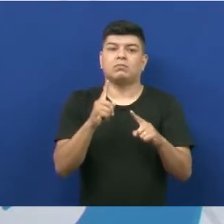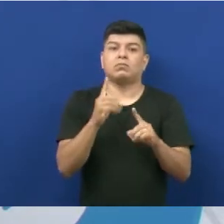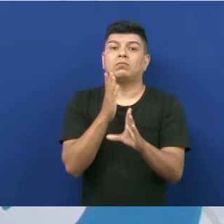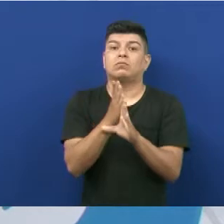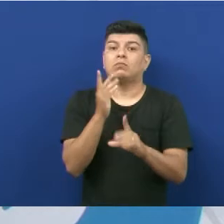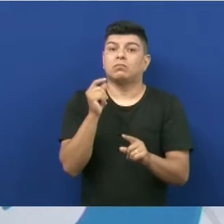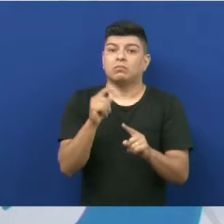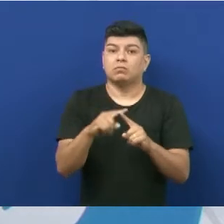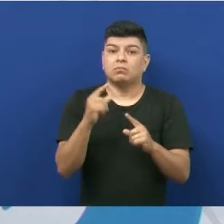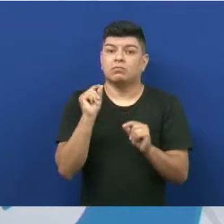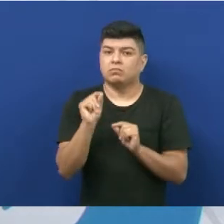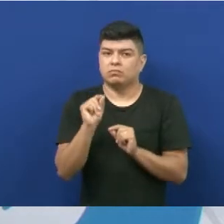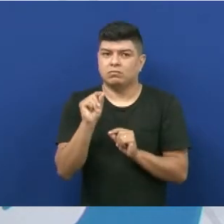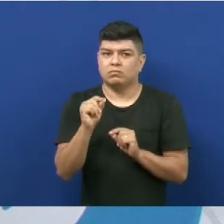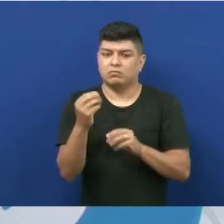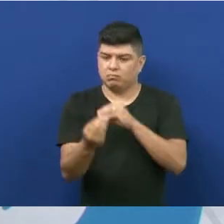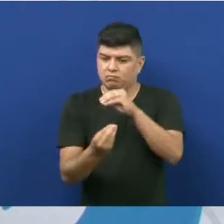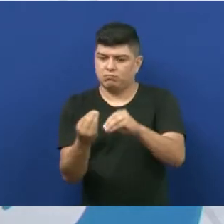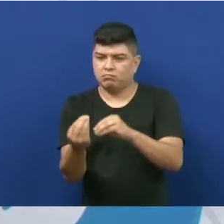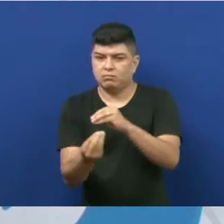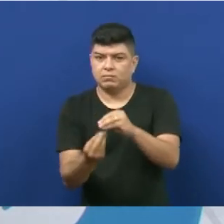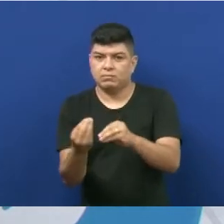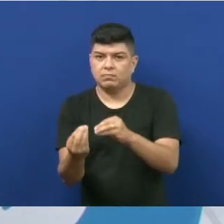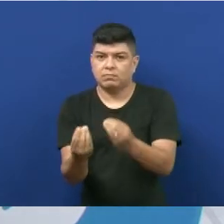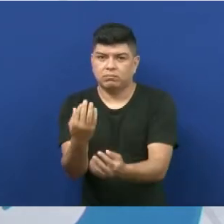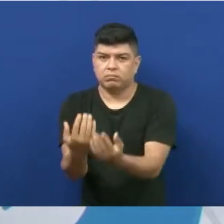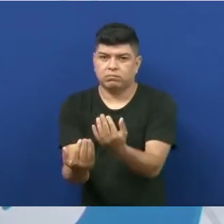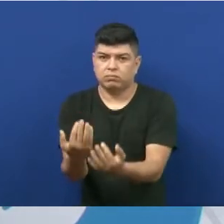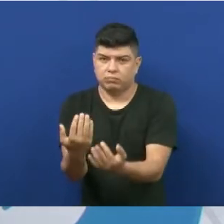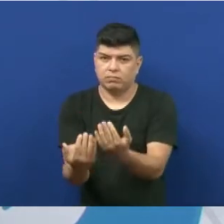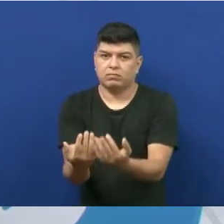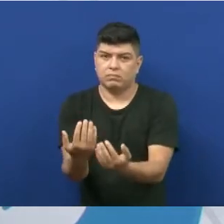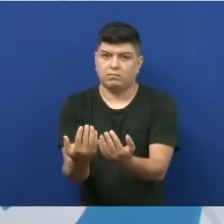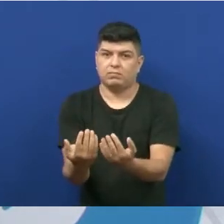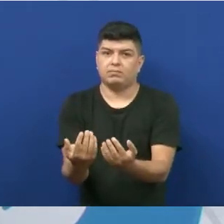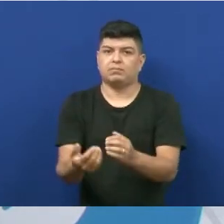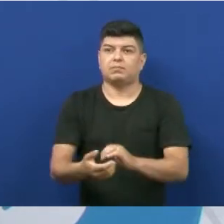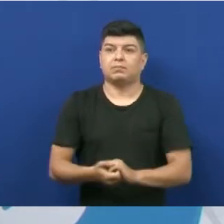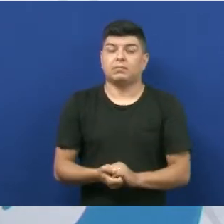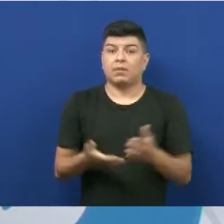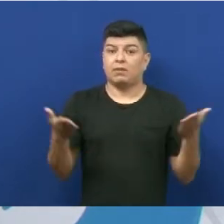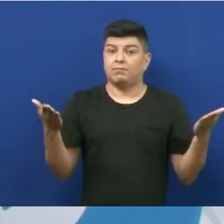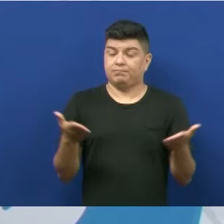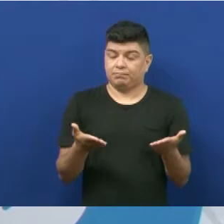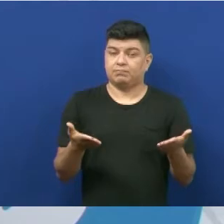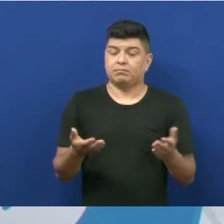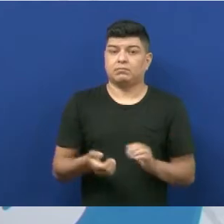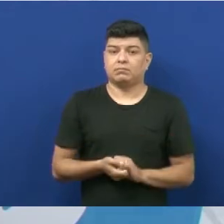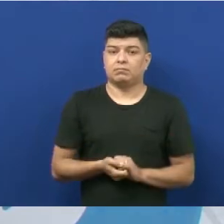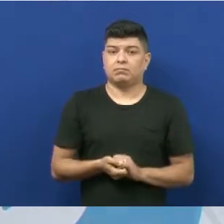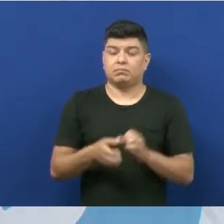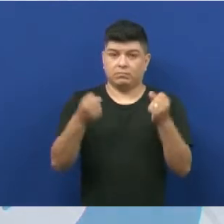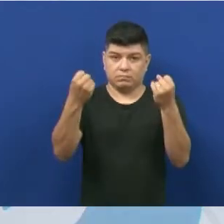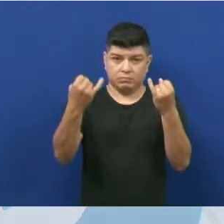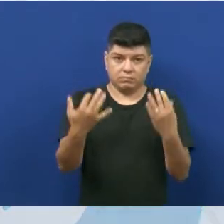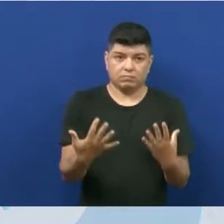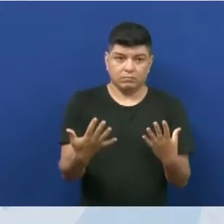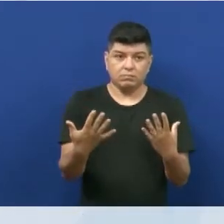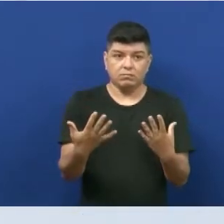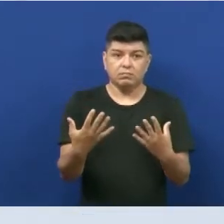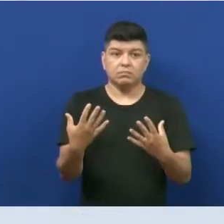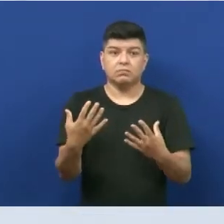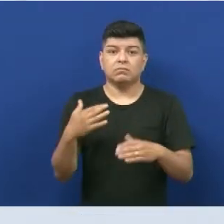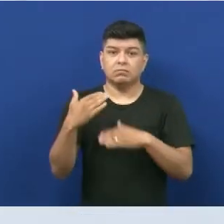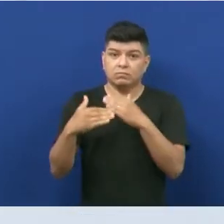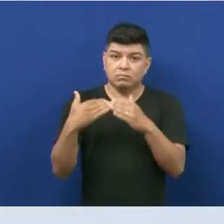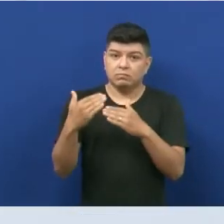à substância que está em combustão ali no processo. Agora, eu vou falar sobre o